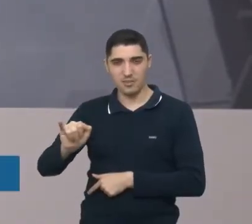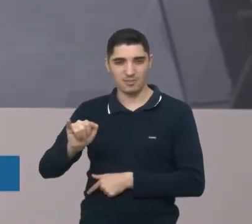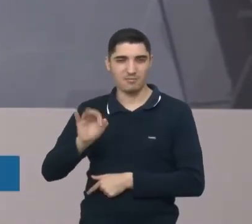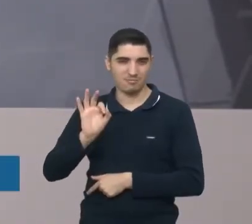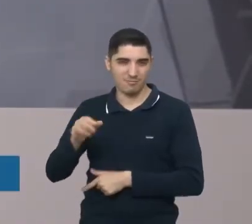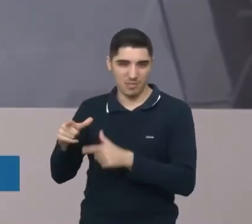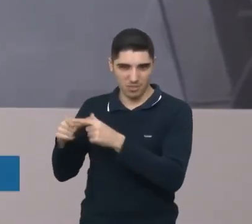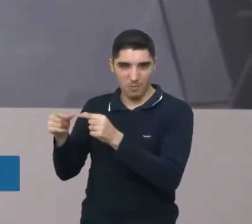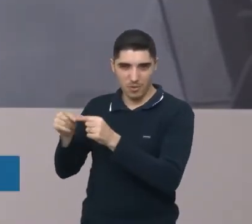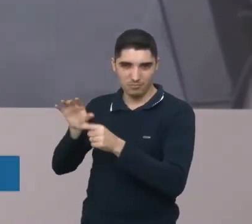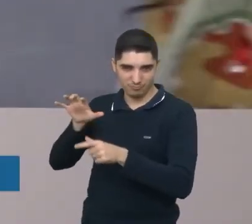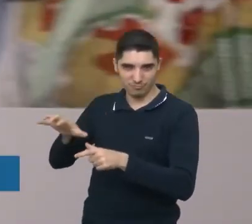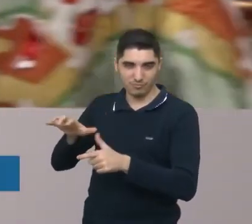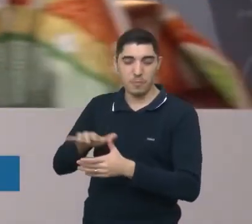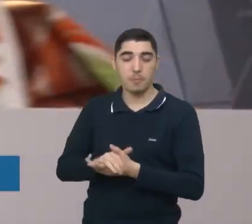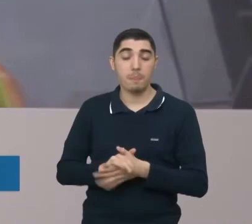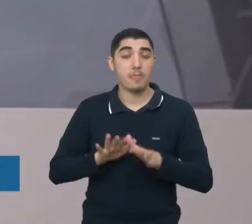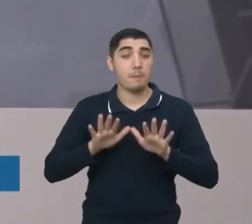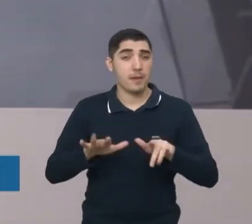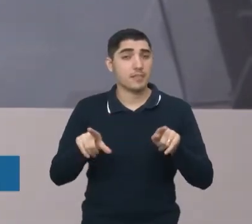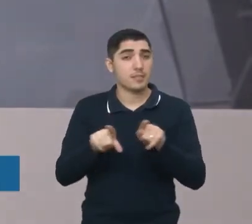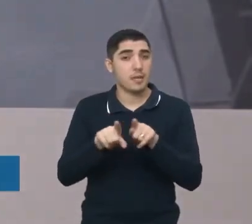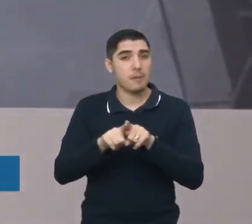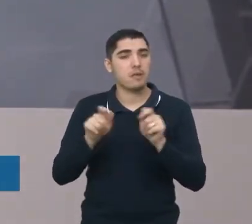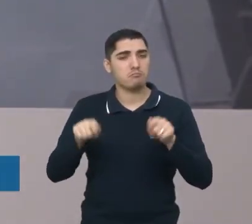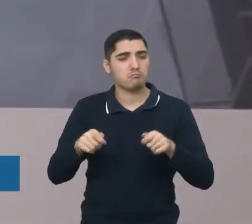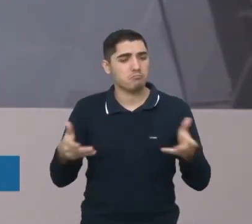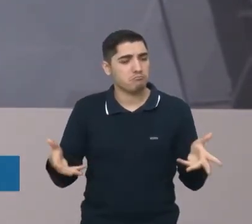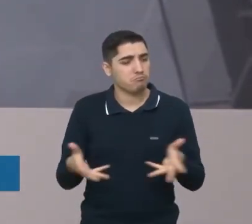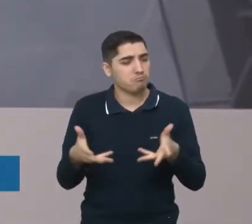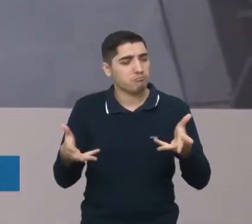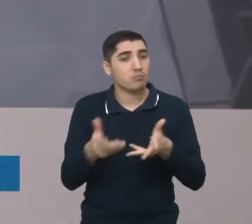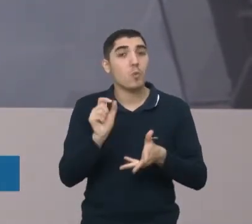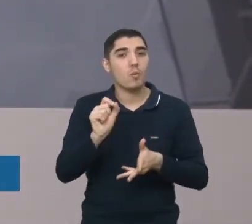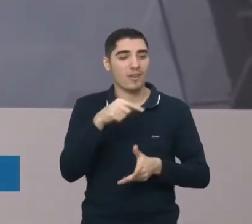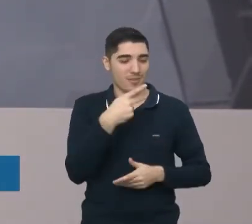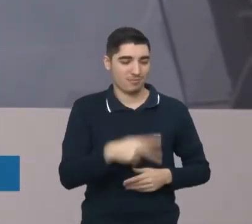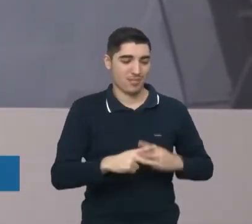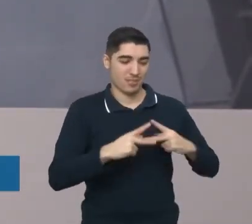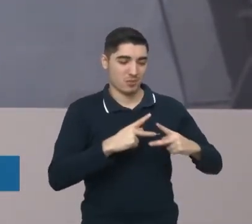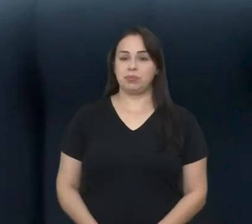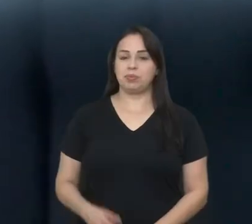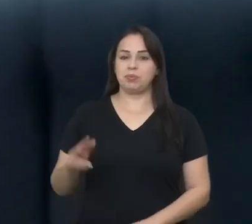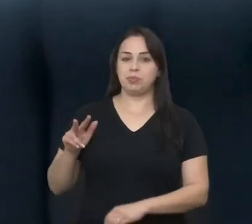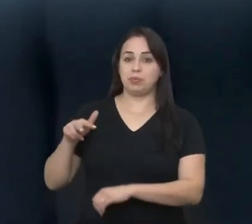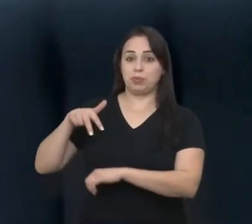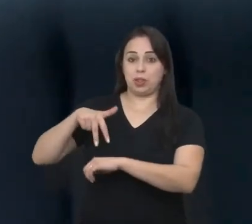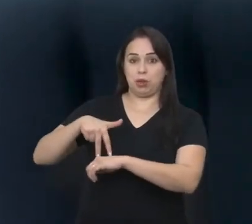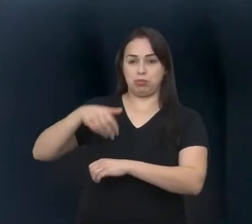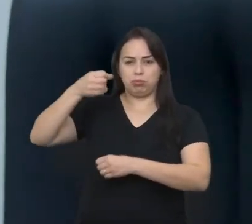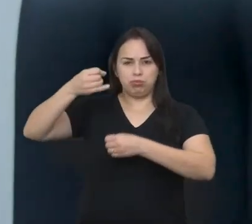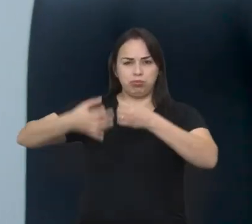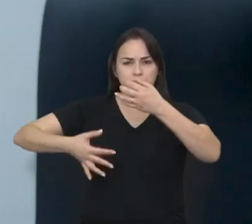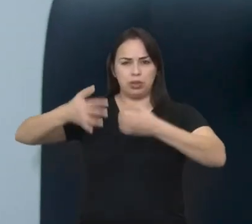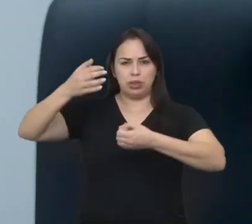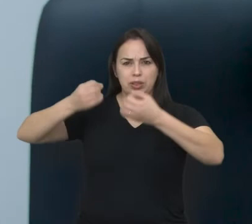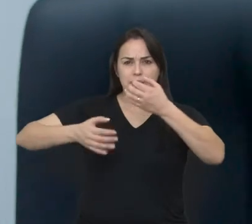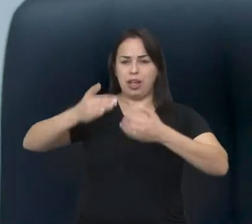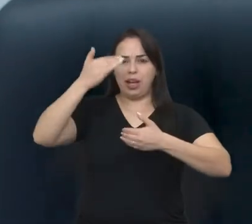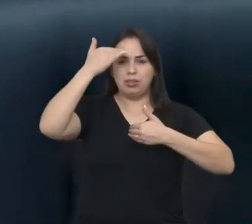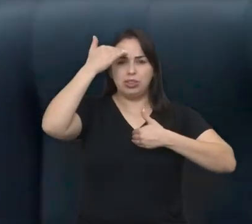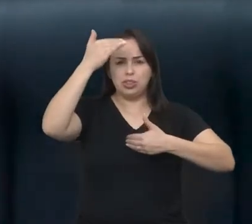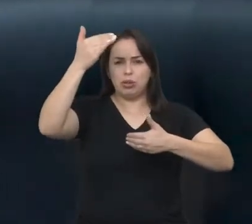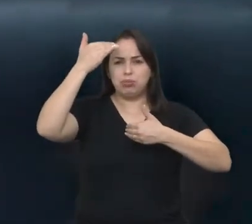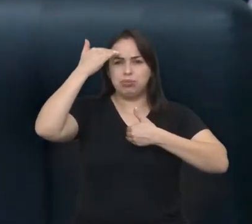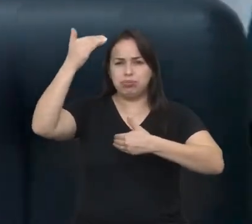certeza, contribuiu para o desenvolvimento dessa nossa cidade, de São José dos Campos. O discurso que prevaleceu durante